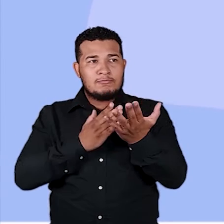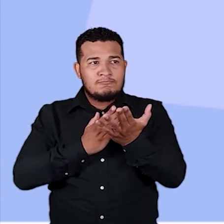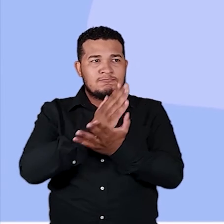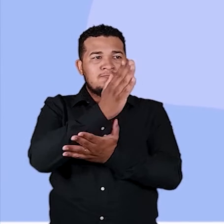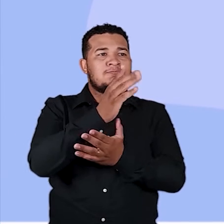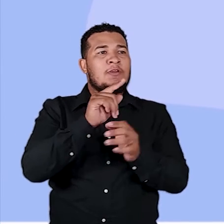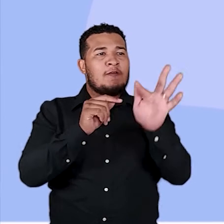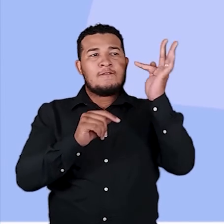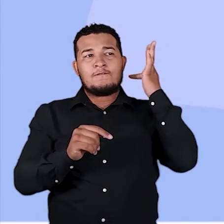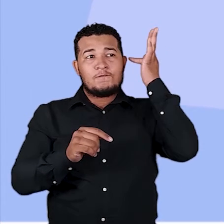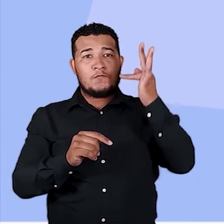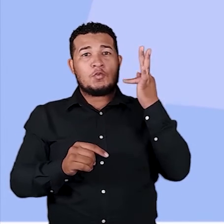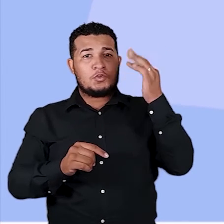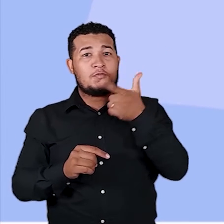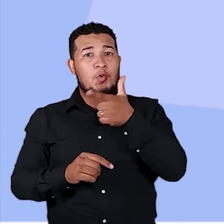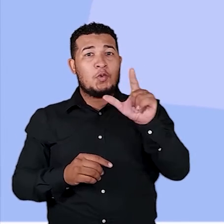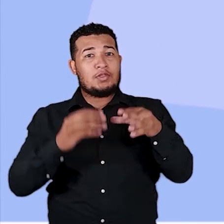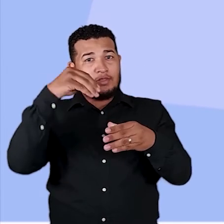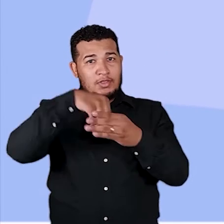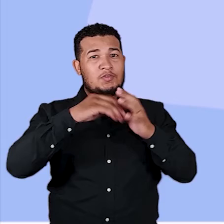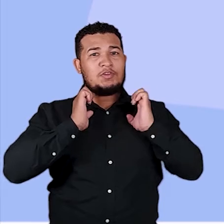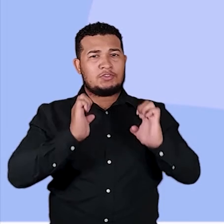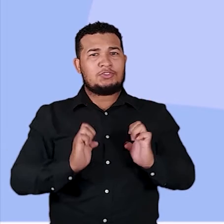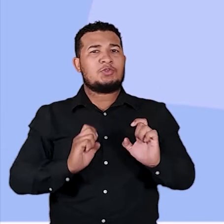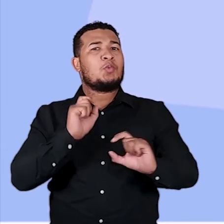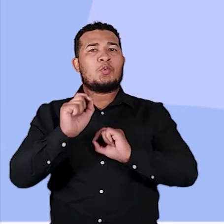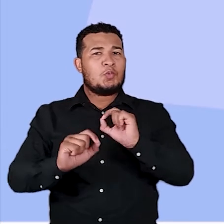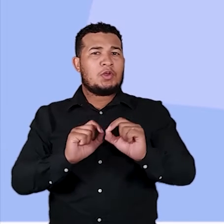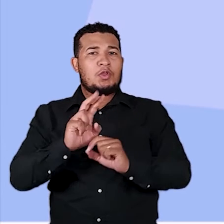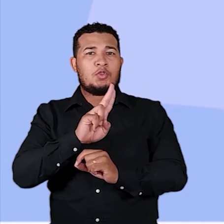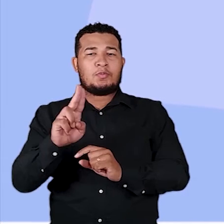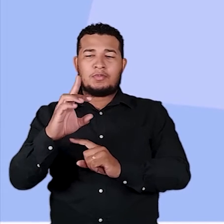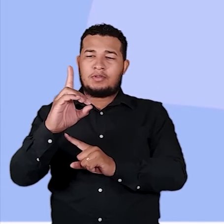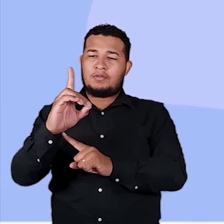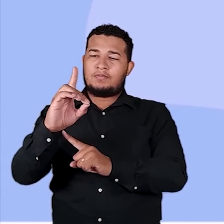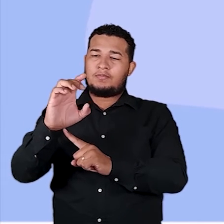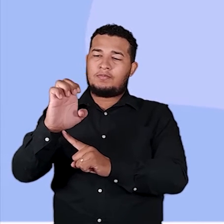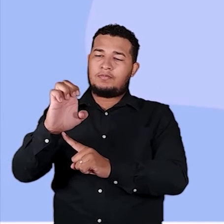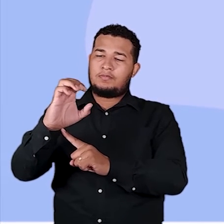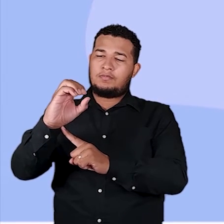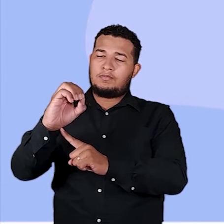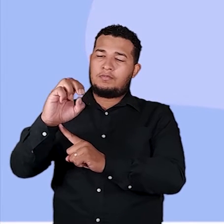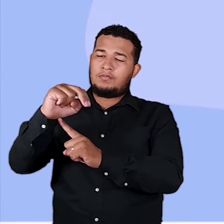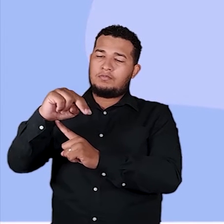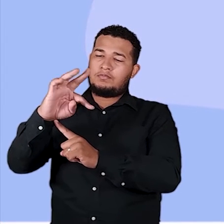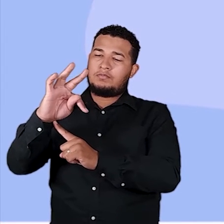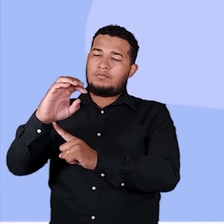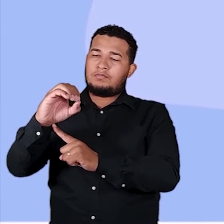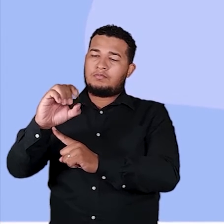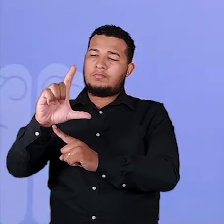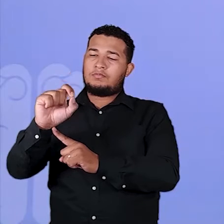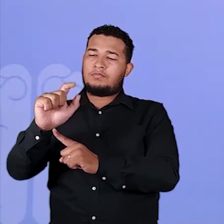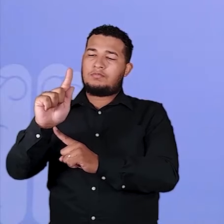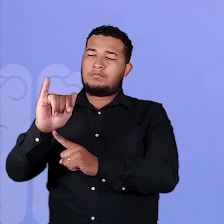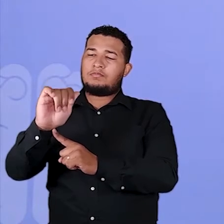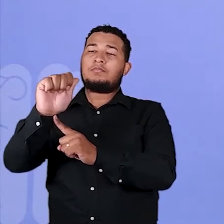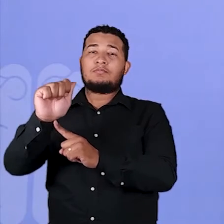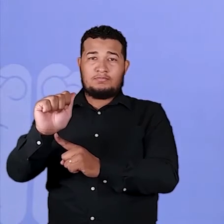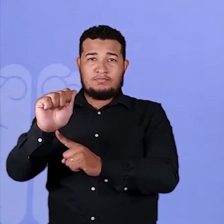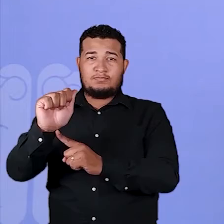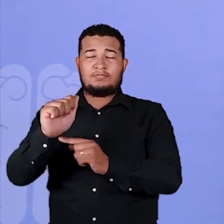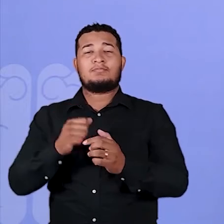outro ramo de filosofia dentro da ética que nós chamamos de deontologia. Então volta aqui comigo, vamos